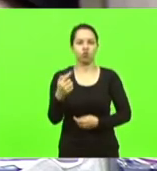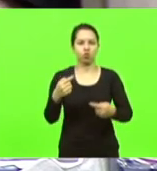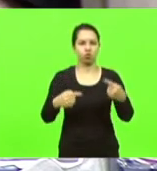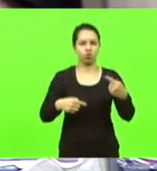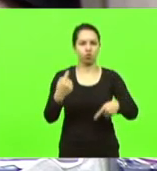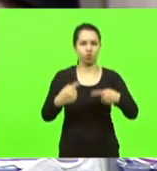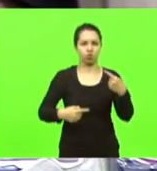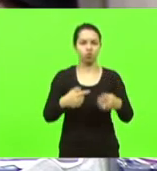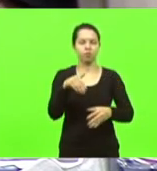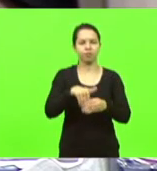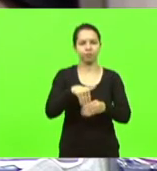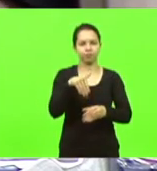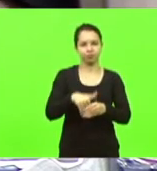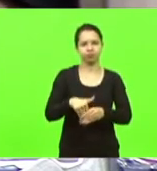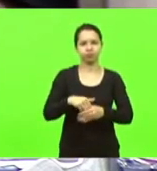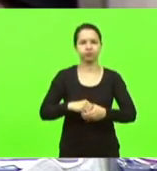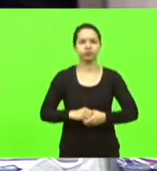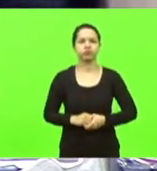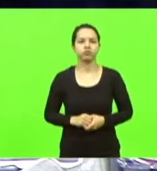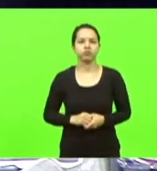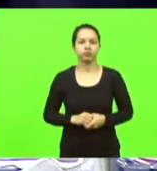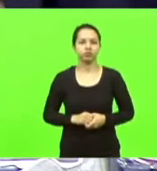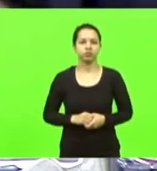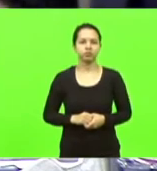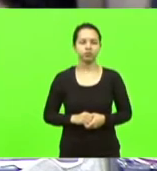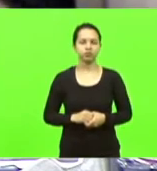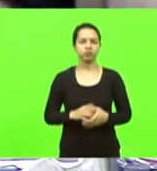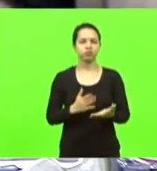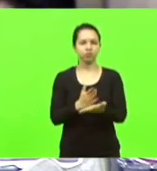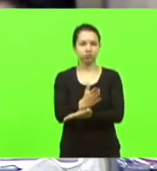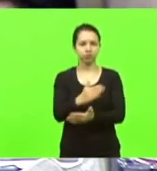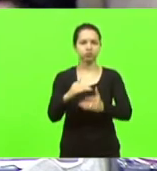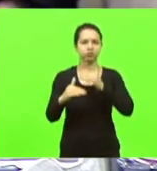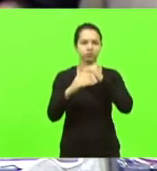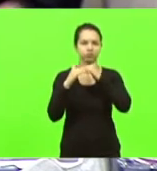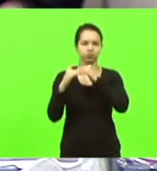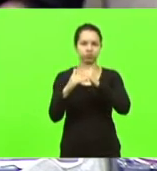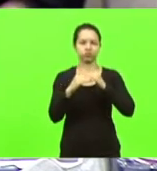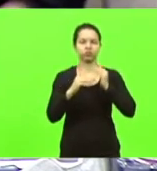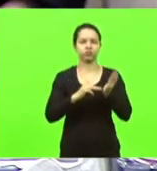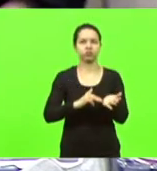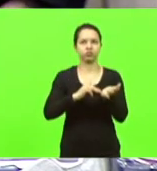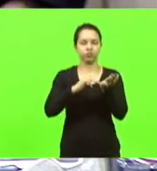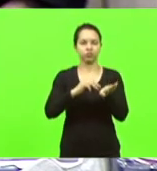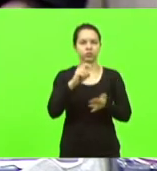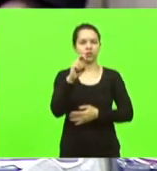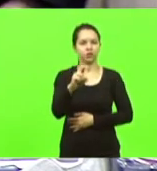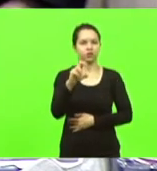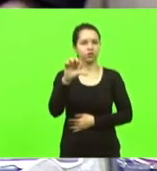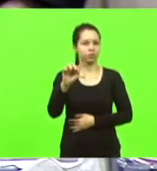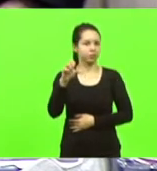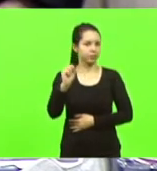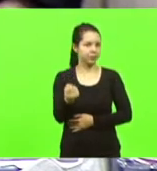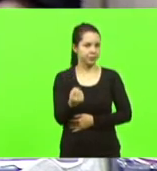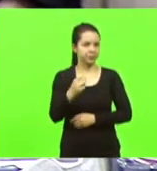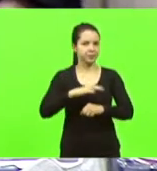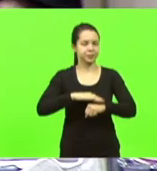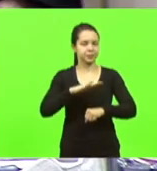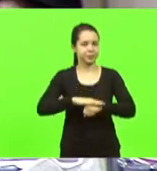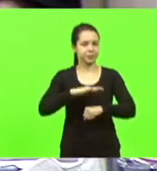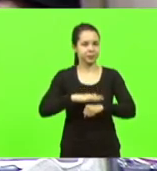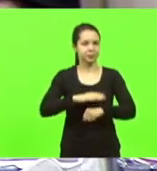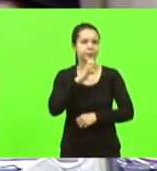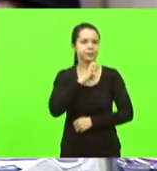votação deputados que aprovam a permanência como se encontra aprovado por unanimidade Moção 598 autor Deputado Felipe